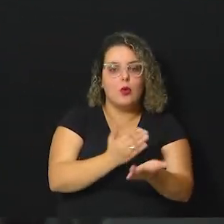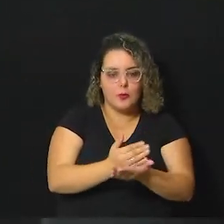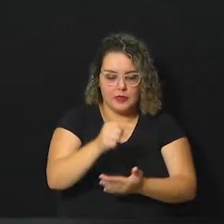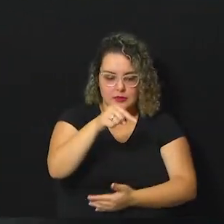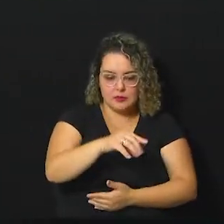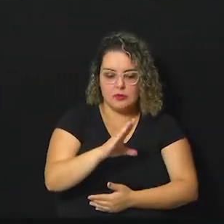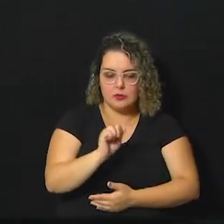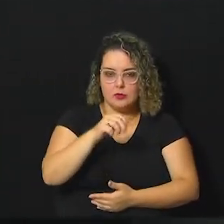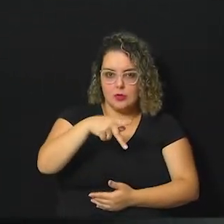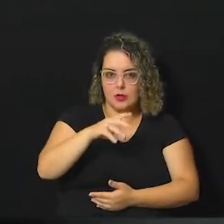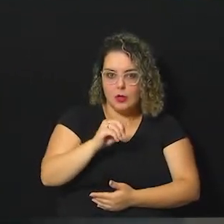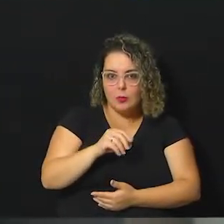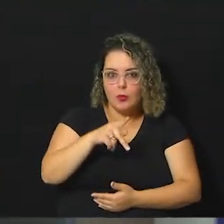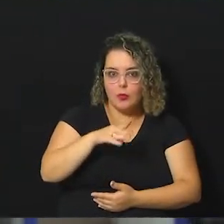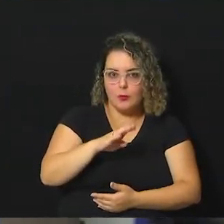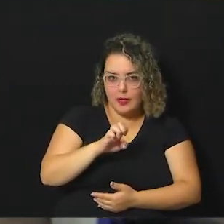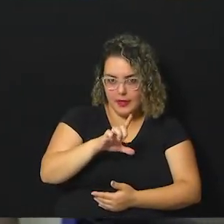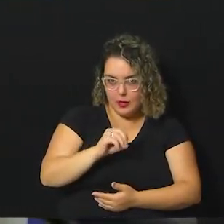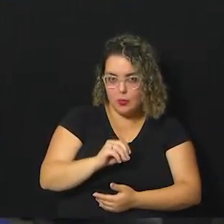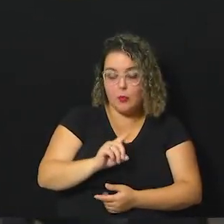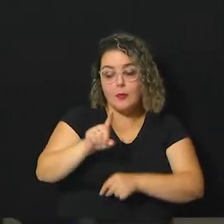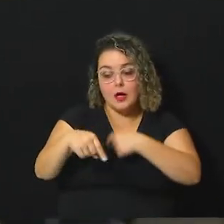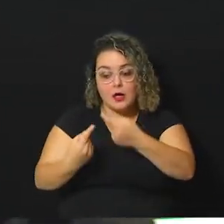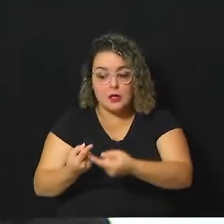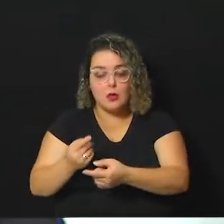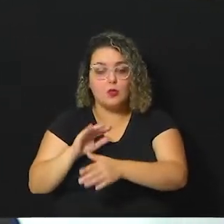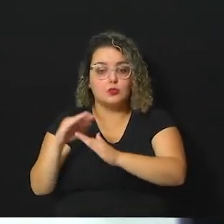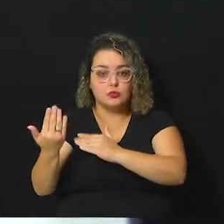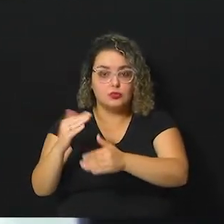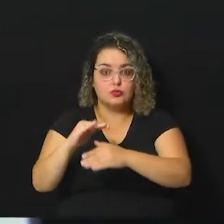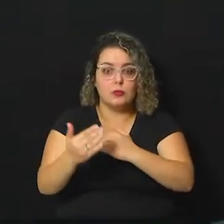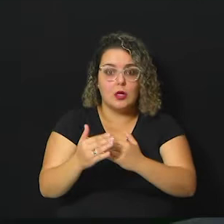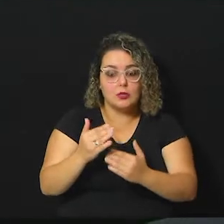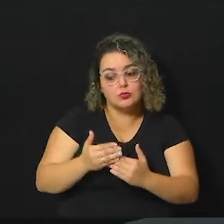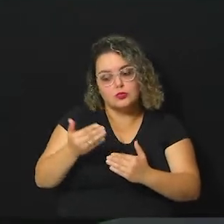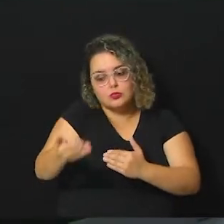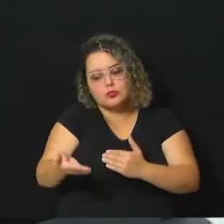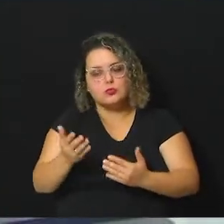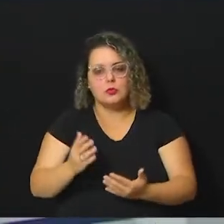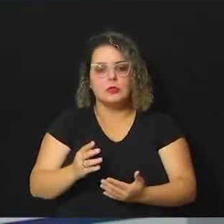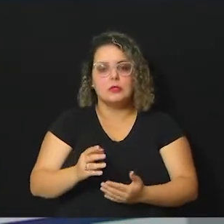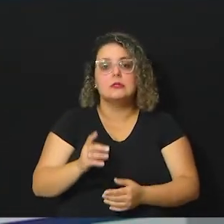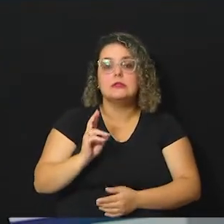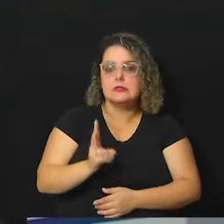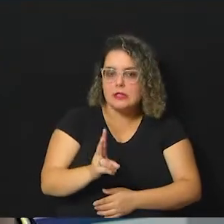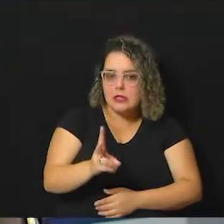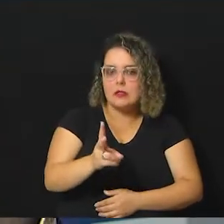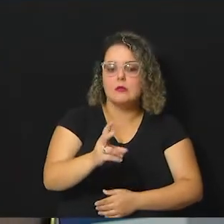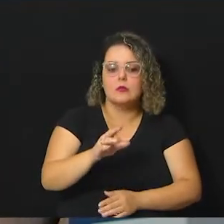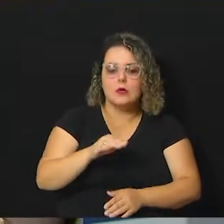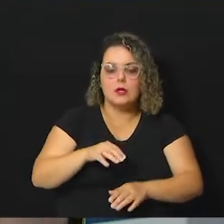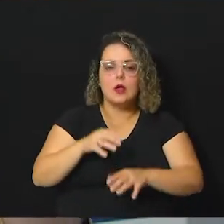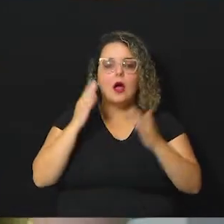Campinas. Esse primeiro semestre a gente está aqui no CASE Campo Belo. Segundo semestre a gente está fazendo estudos para outros bairros.